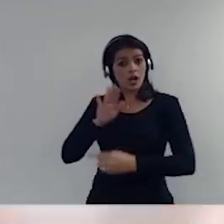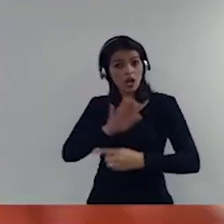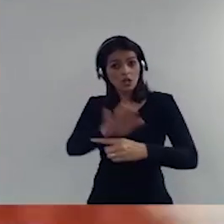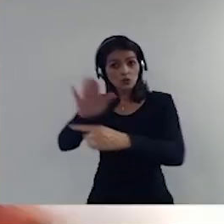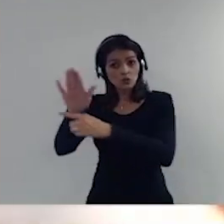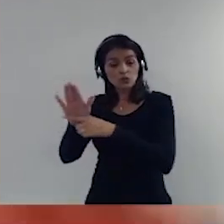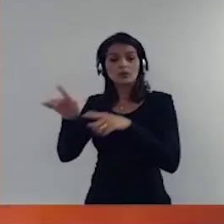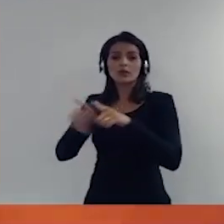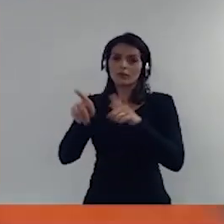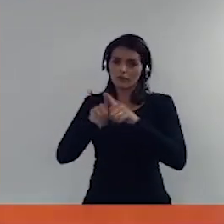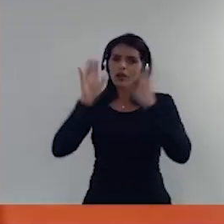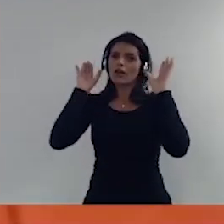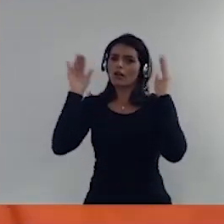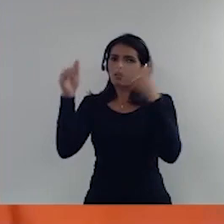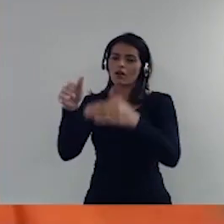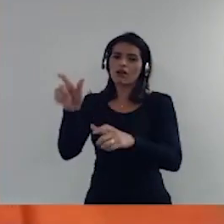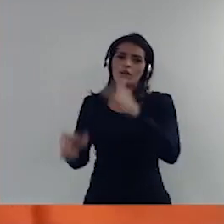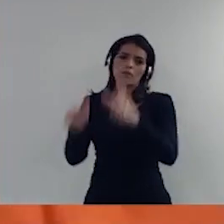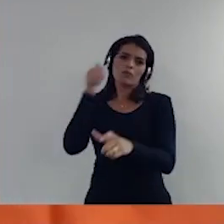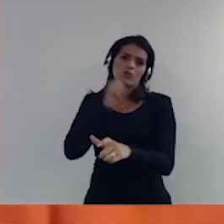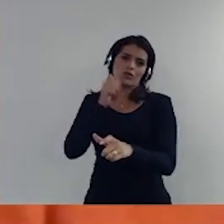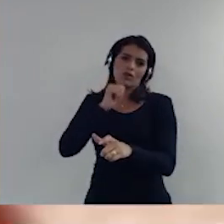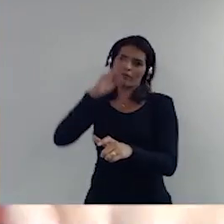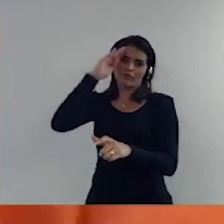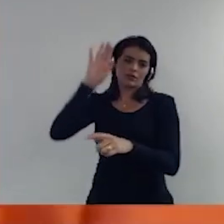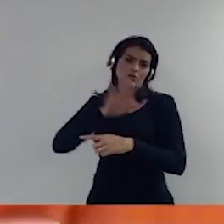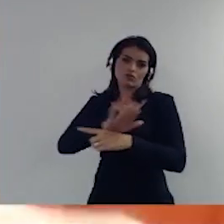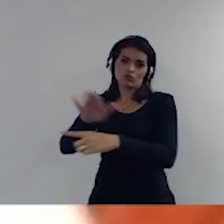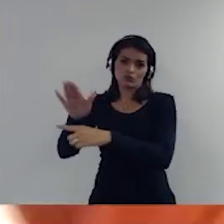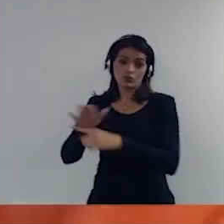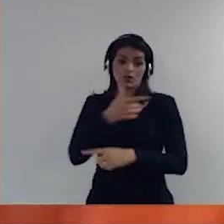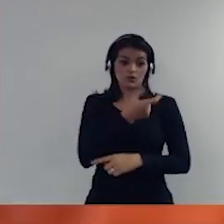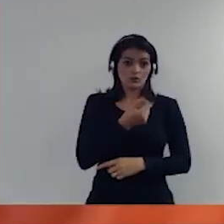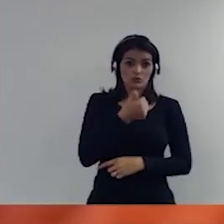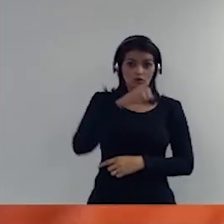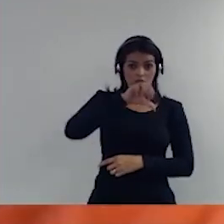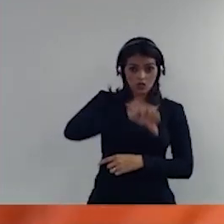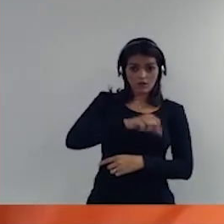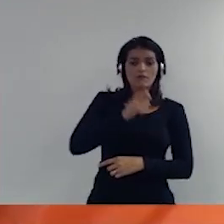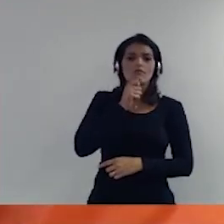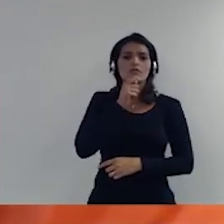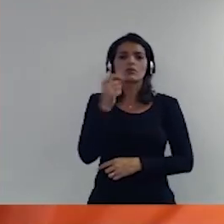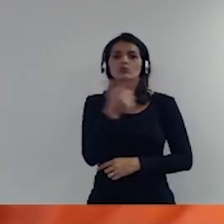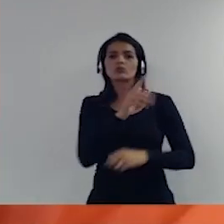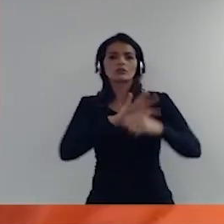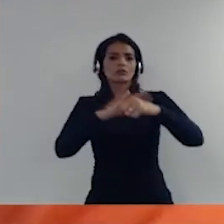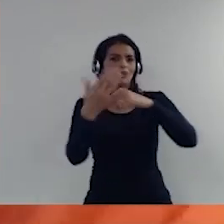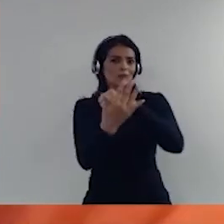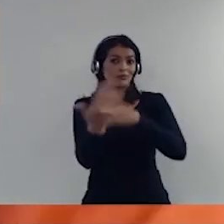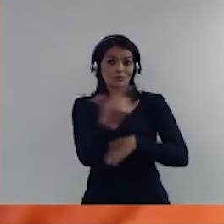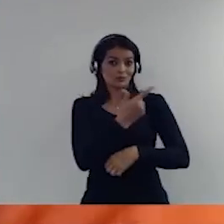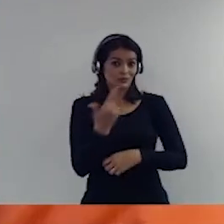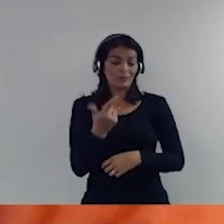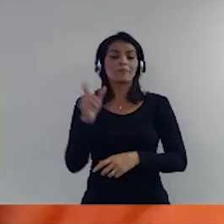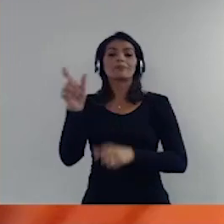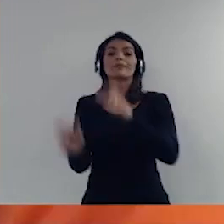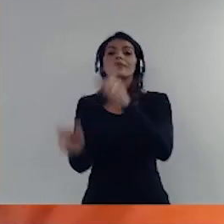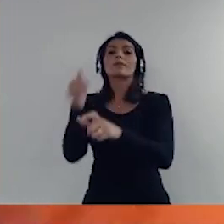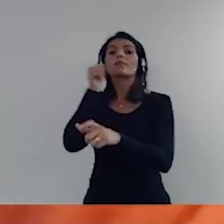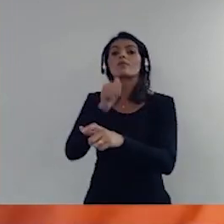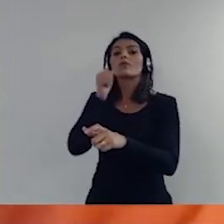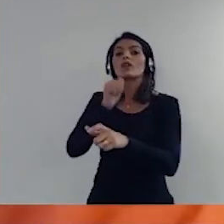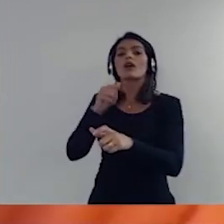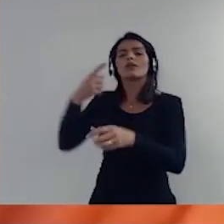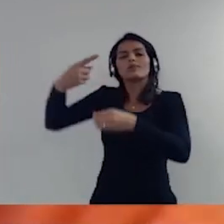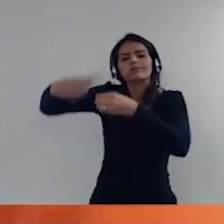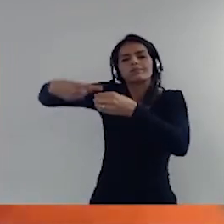as mulheres. E eu estou falando de 2019, que a gente ainda não tinha essa crise acentuada. As mulheres, aqui no